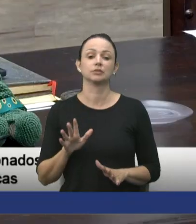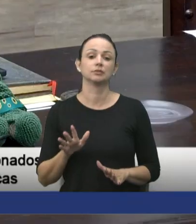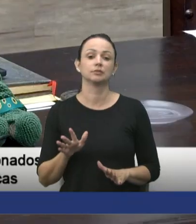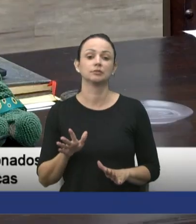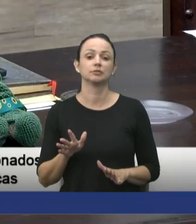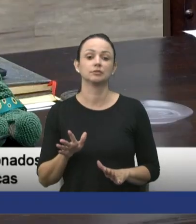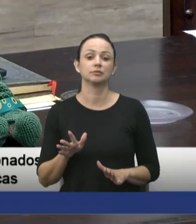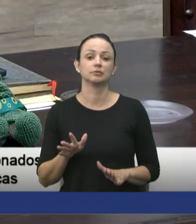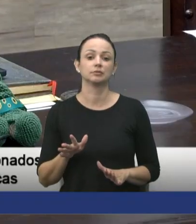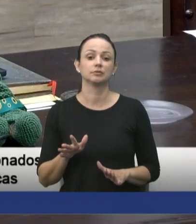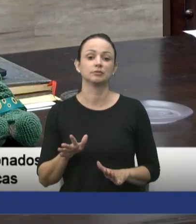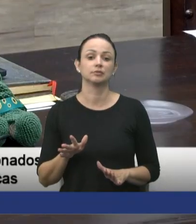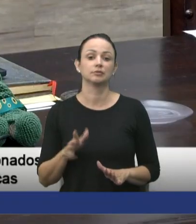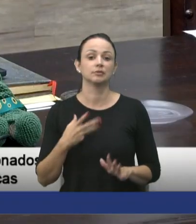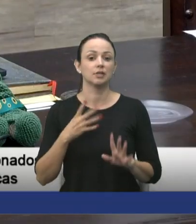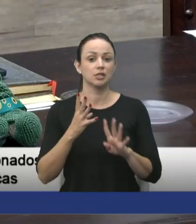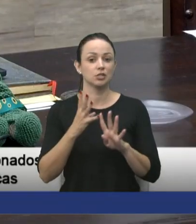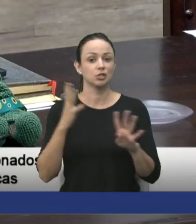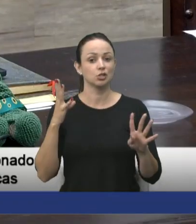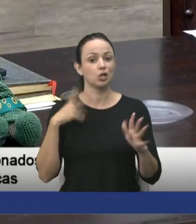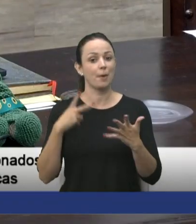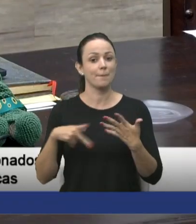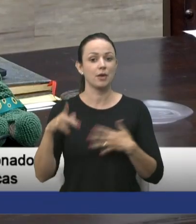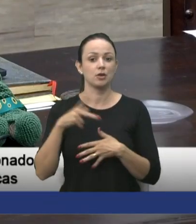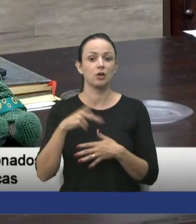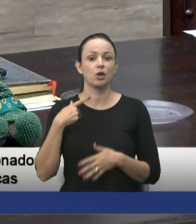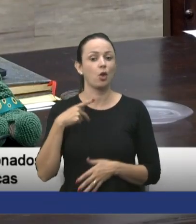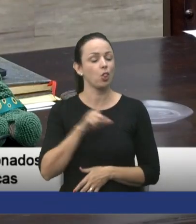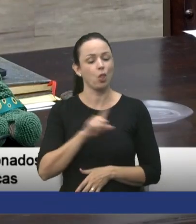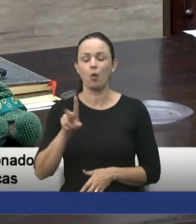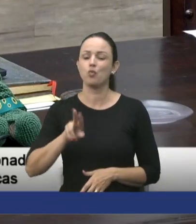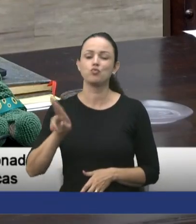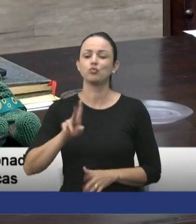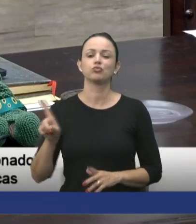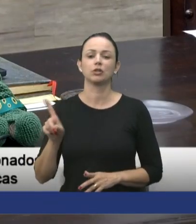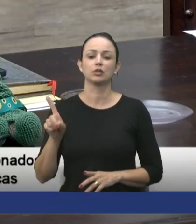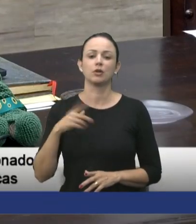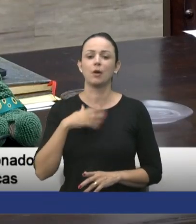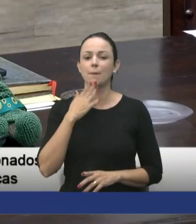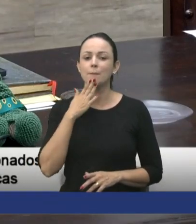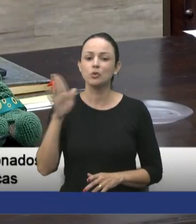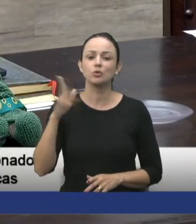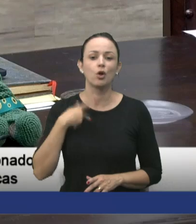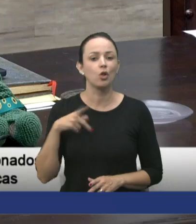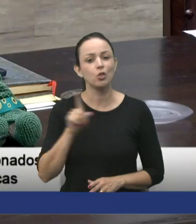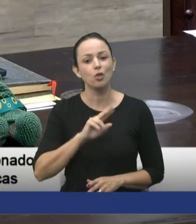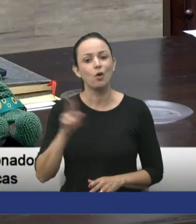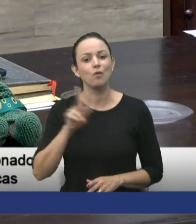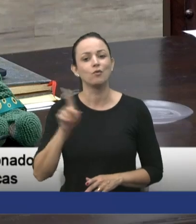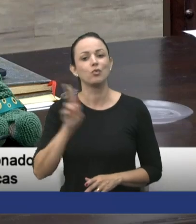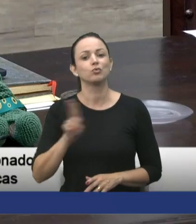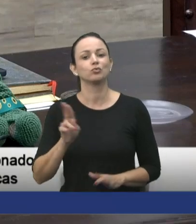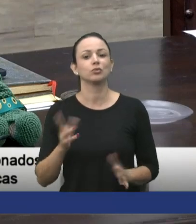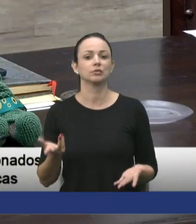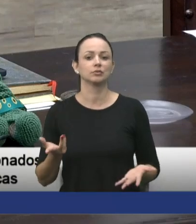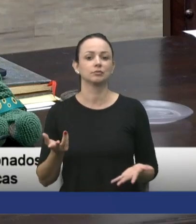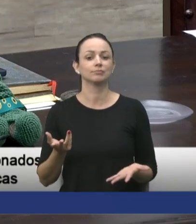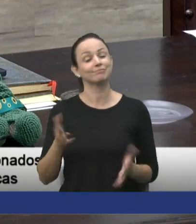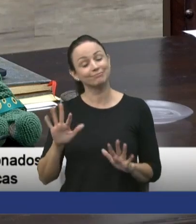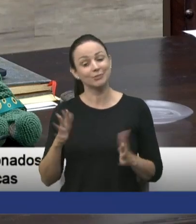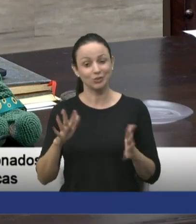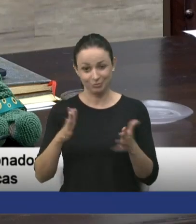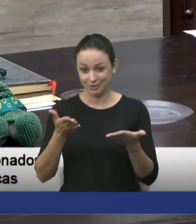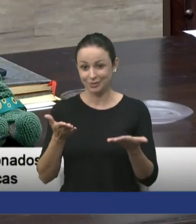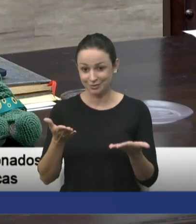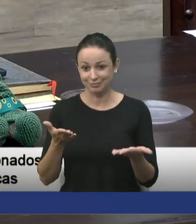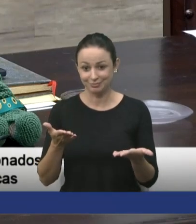na fila preferencial, mas eu não vou usar. Eu prometo que eu não vou usar. Então, é mais ou menos isso.